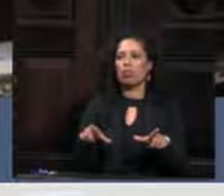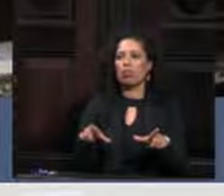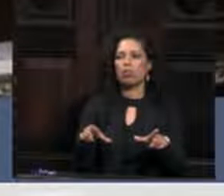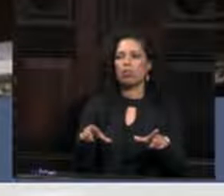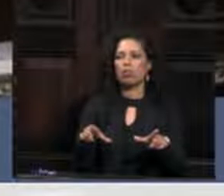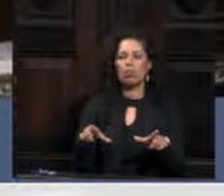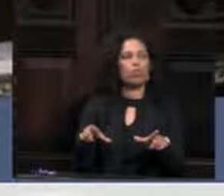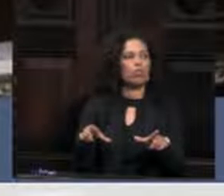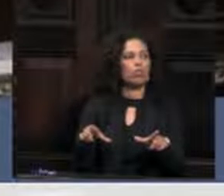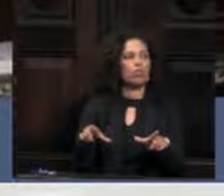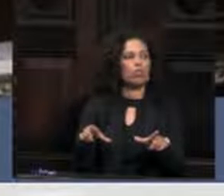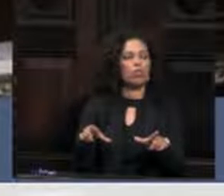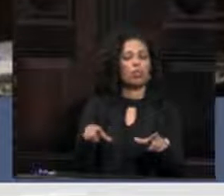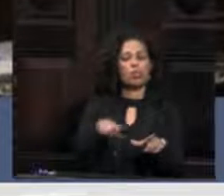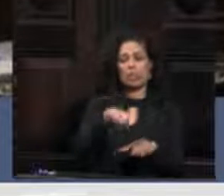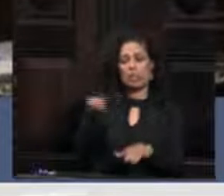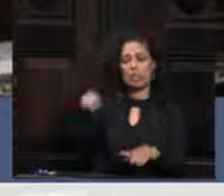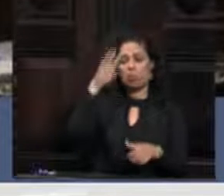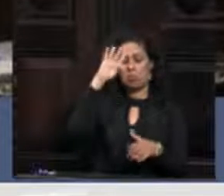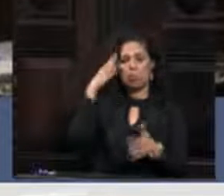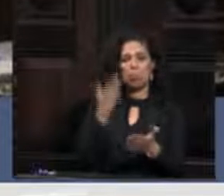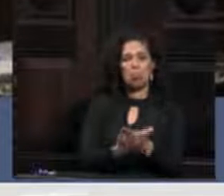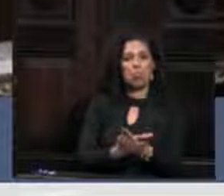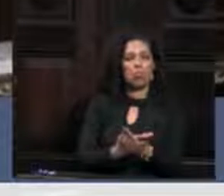eles passam a acreditar